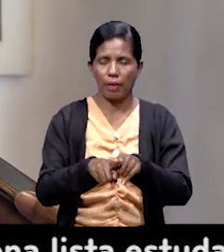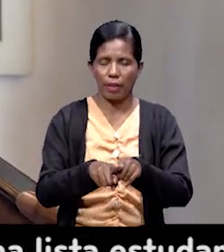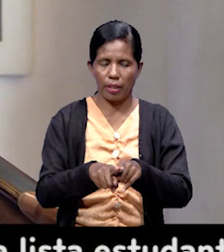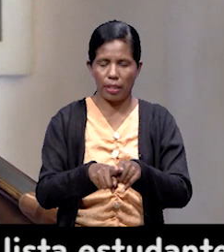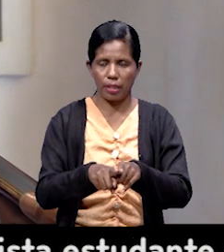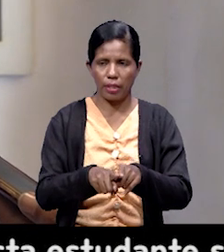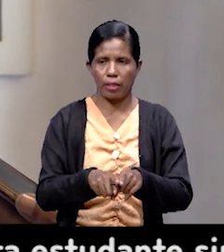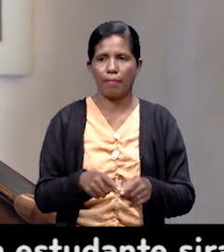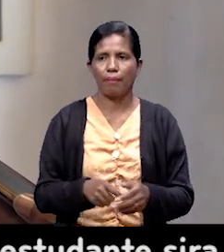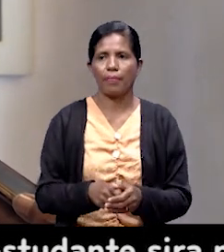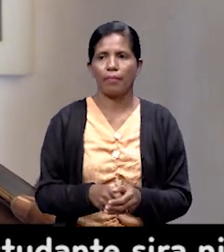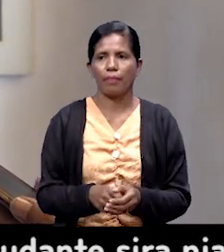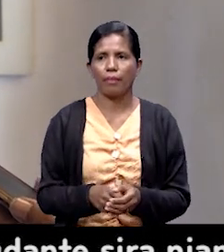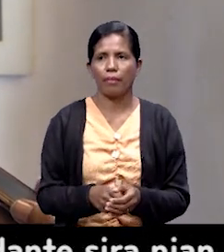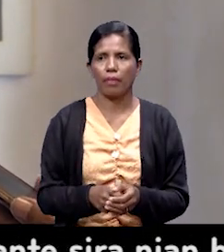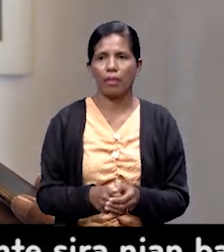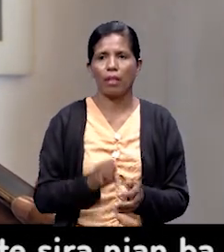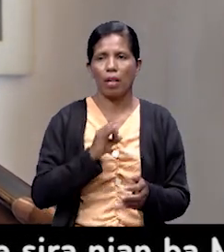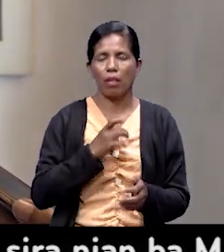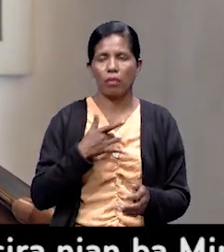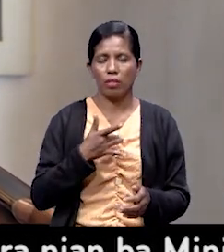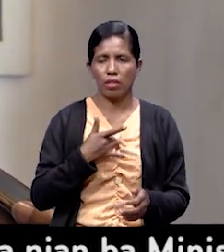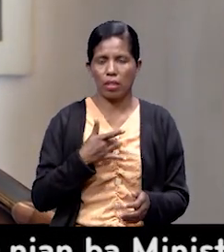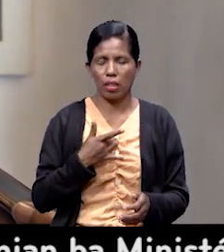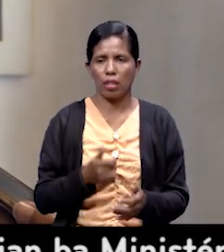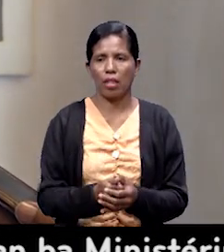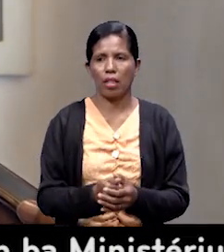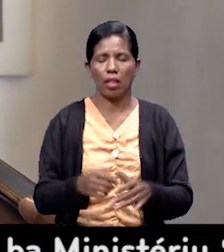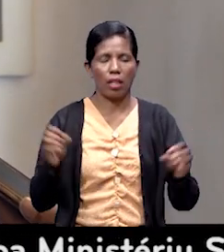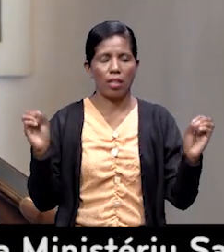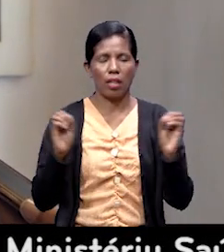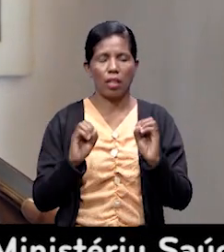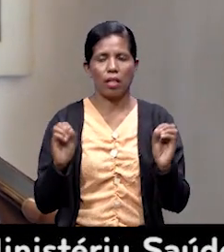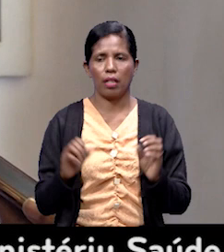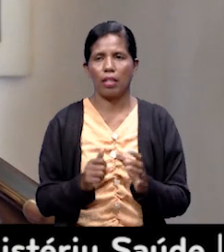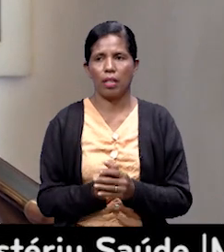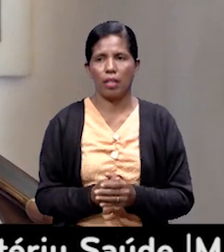ida anebe a sentimento da laiha laiha